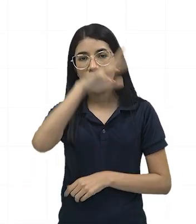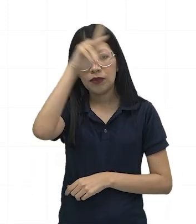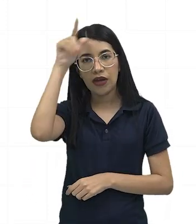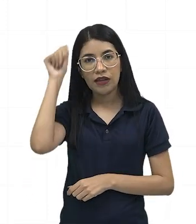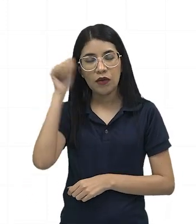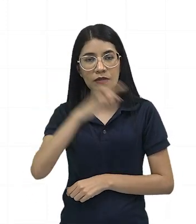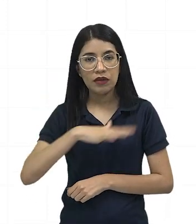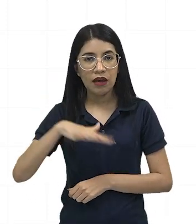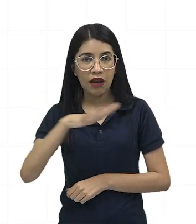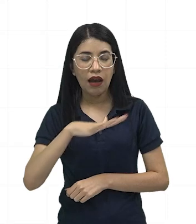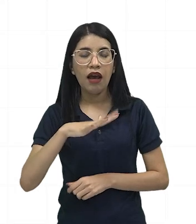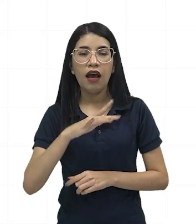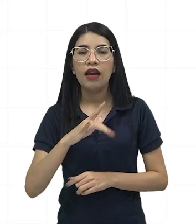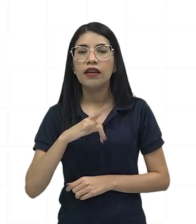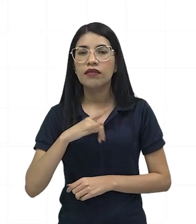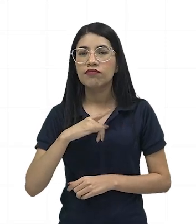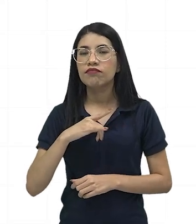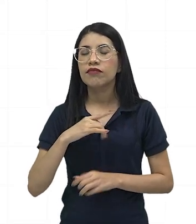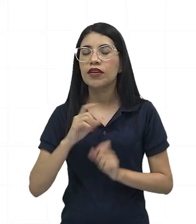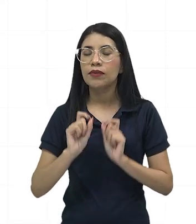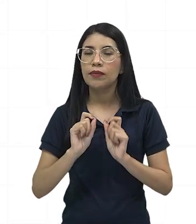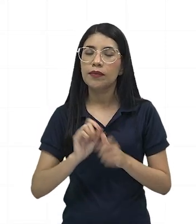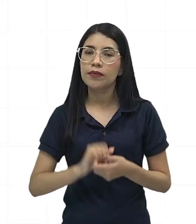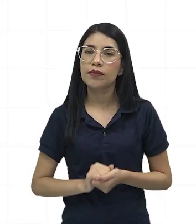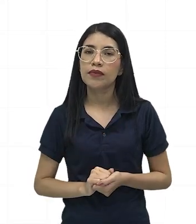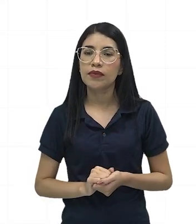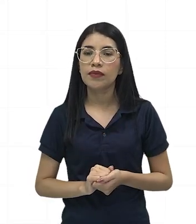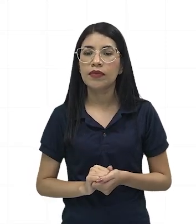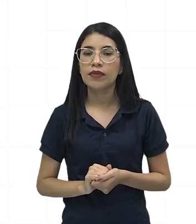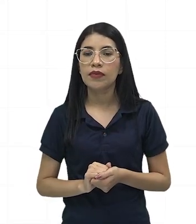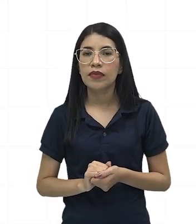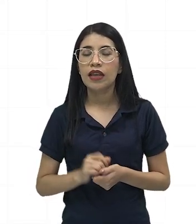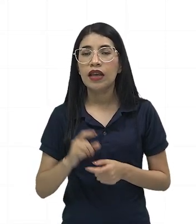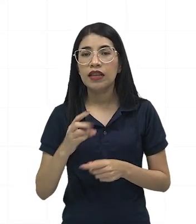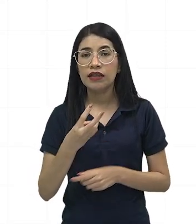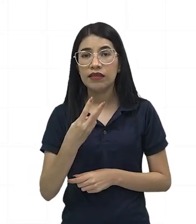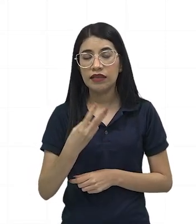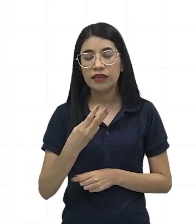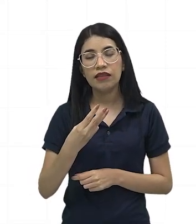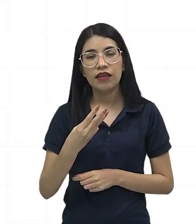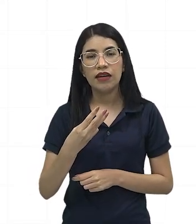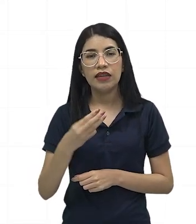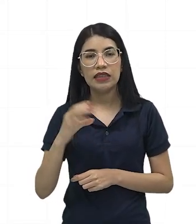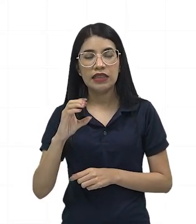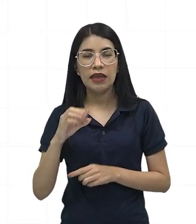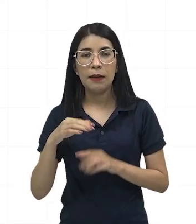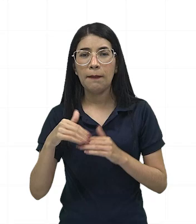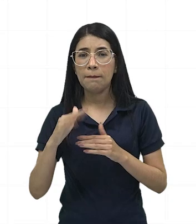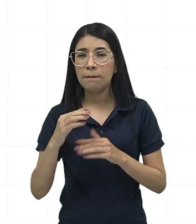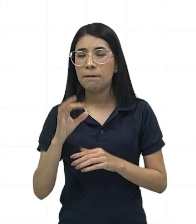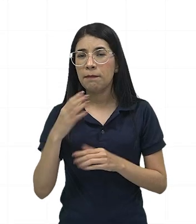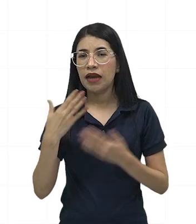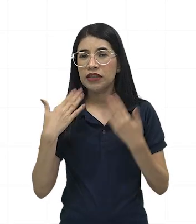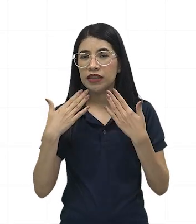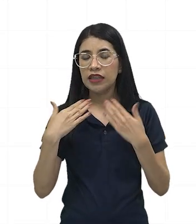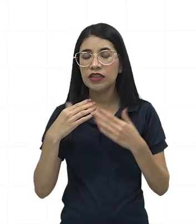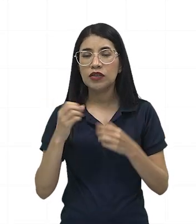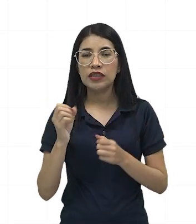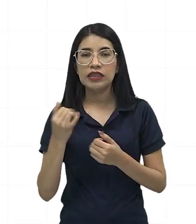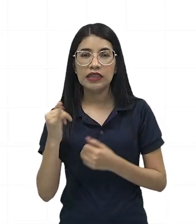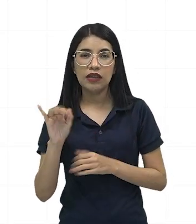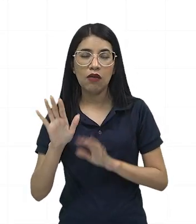área urbana de Manaus, nós temos aí 3 graus Celsius mais quente do que a